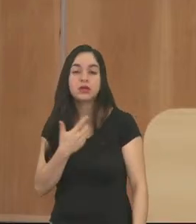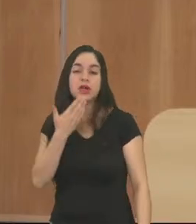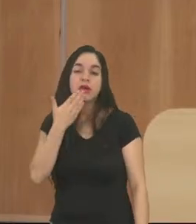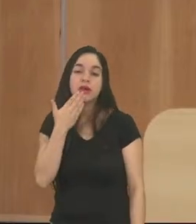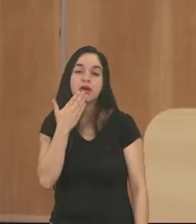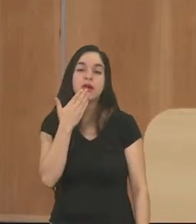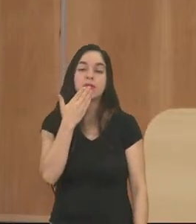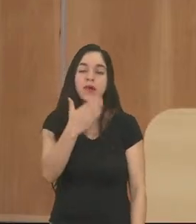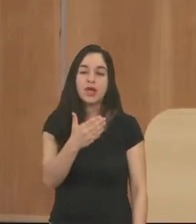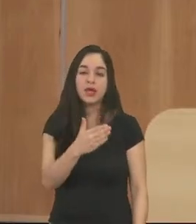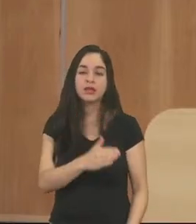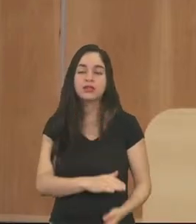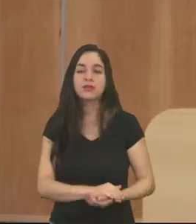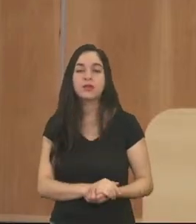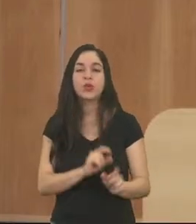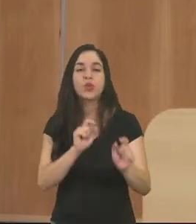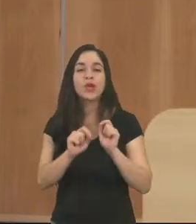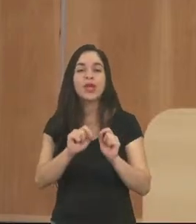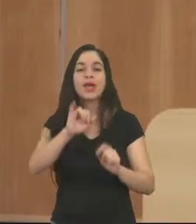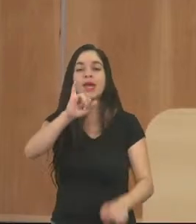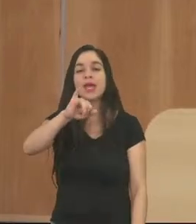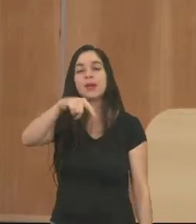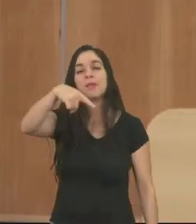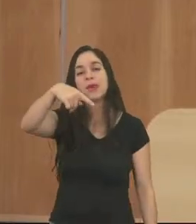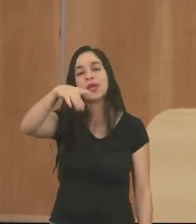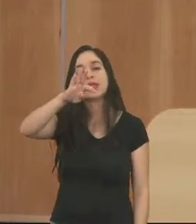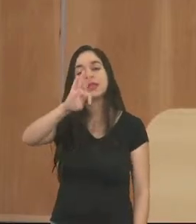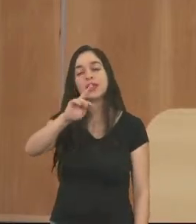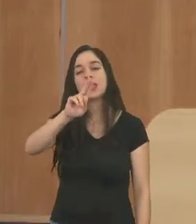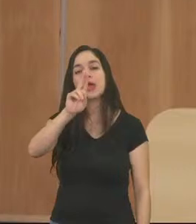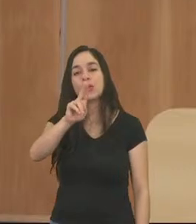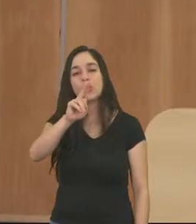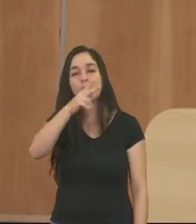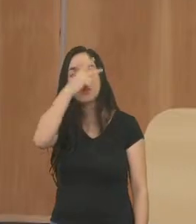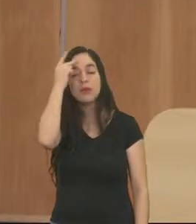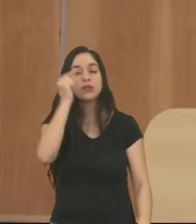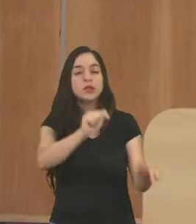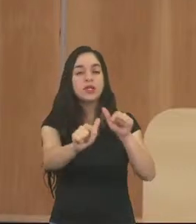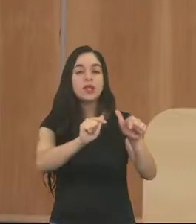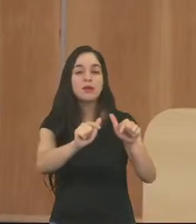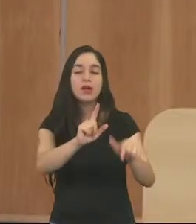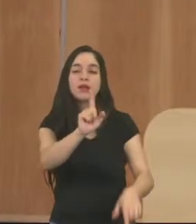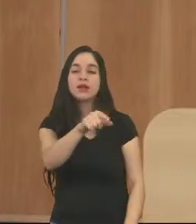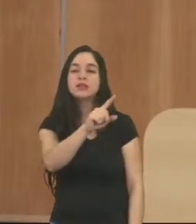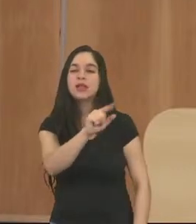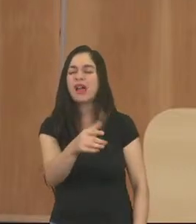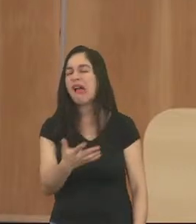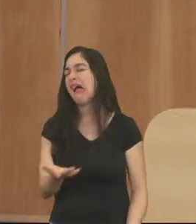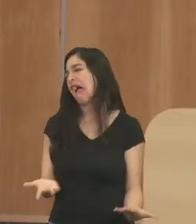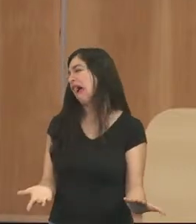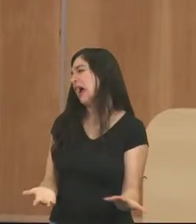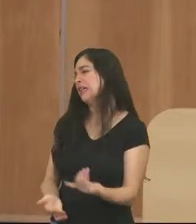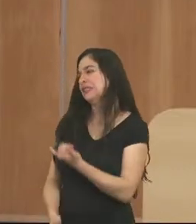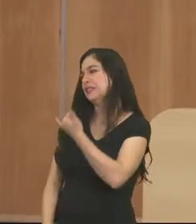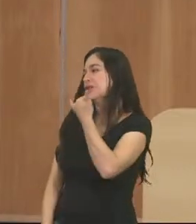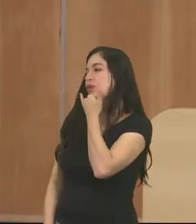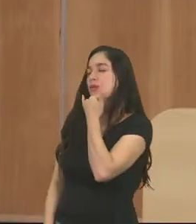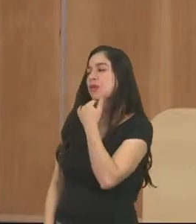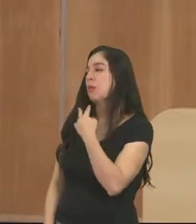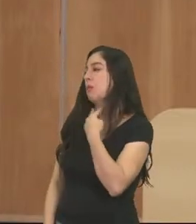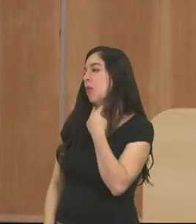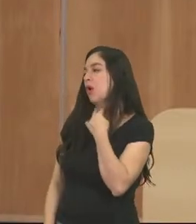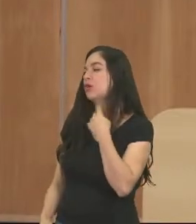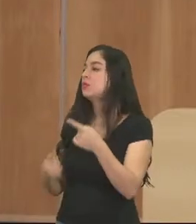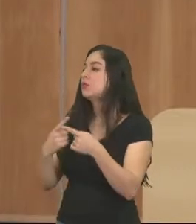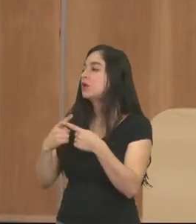a isenção de IPTU para os trabalhadores, e a resposta que a gente tem, que não é possível conceder por conta da